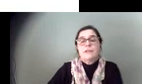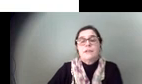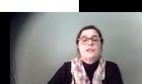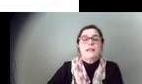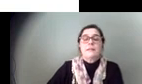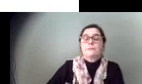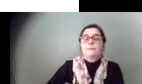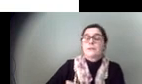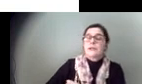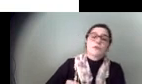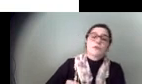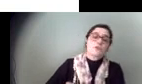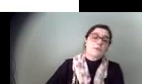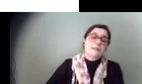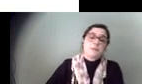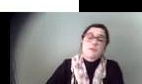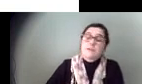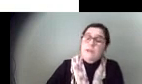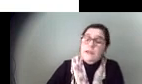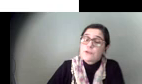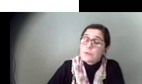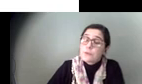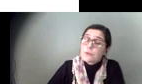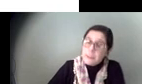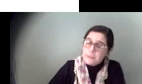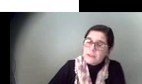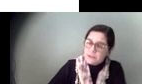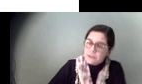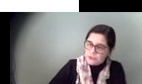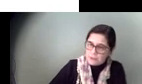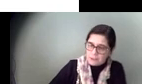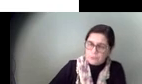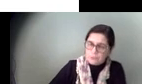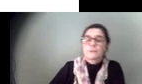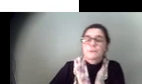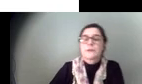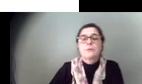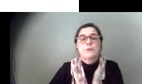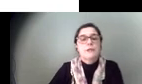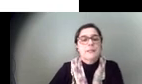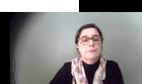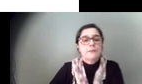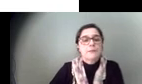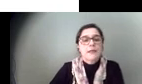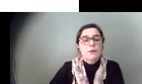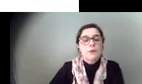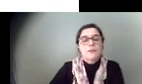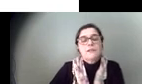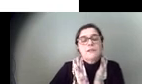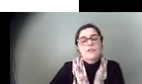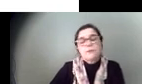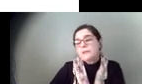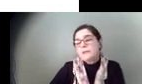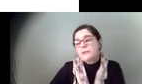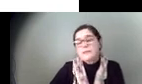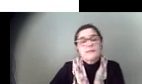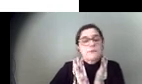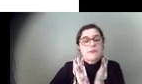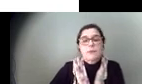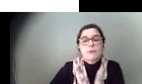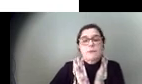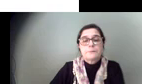E a partir daí, nós começamos a falar sobre o replanejamento. Por quê? O replanejamento,